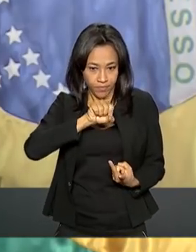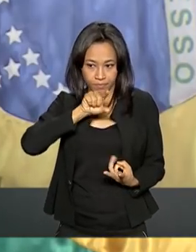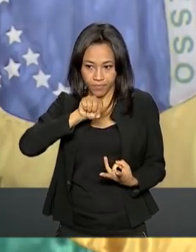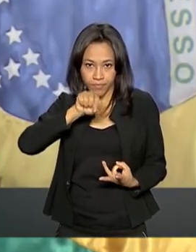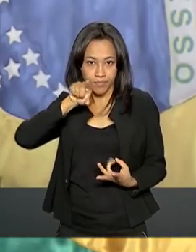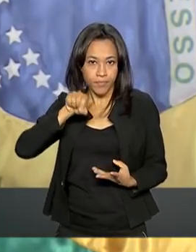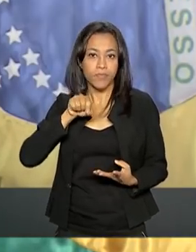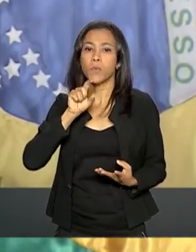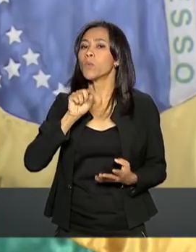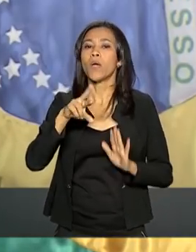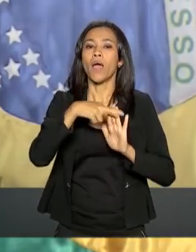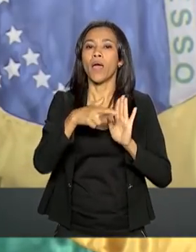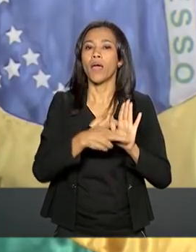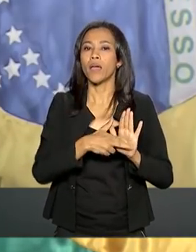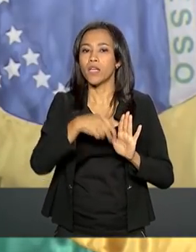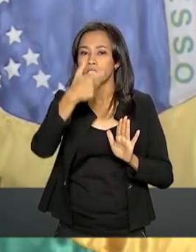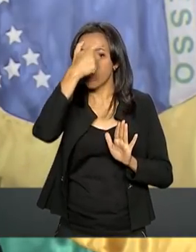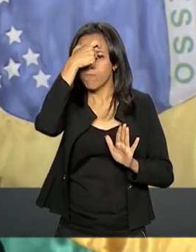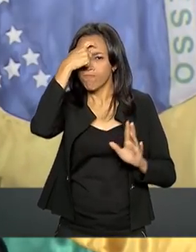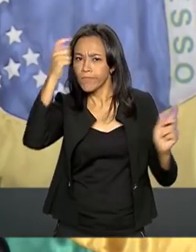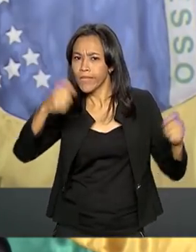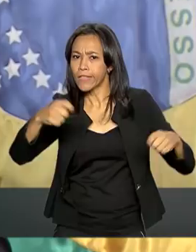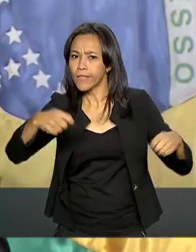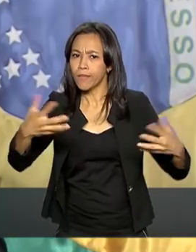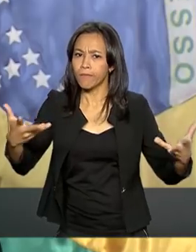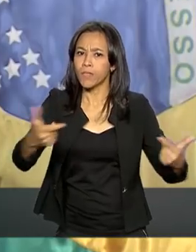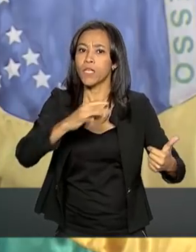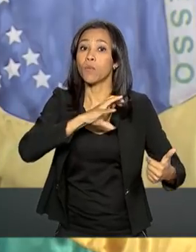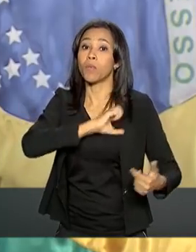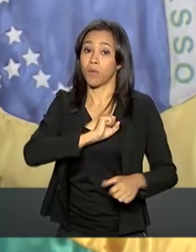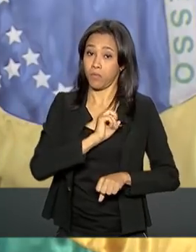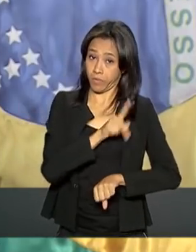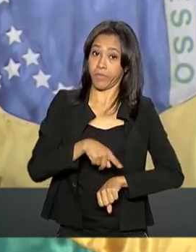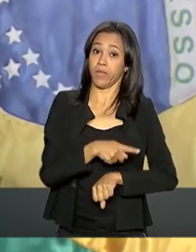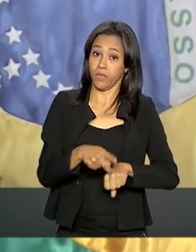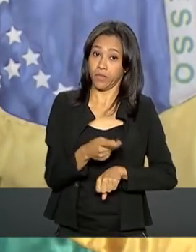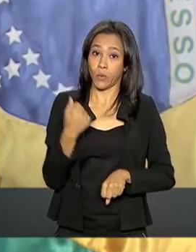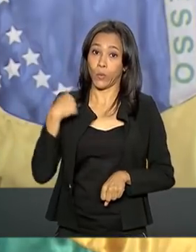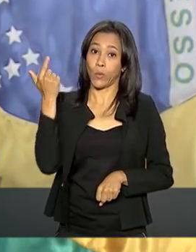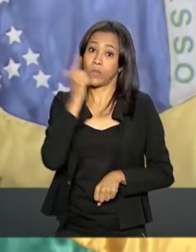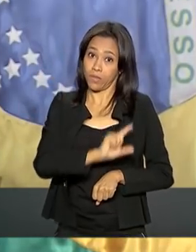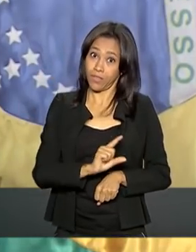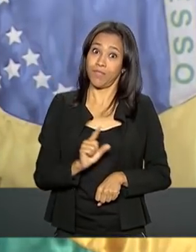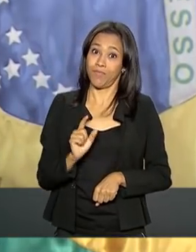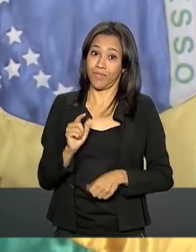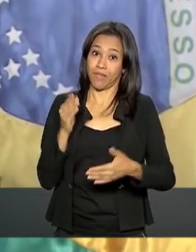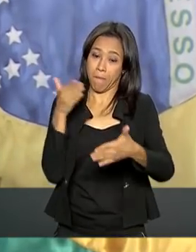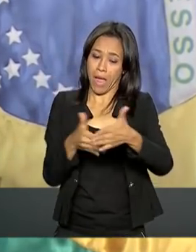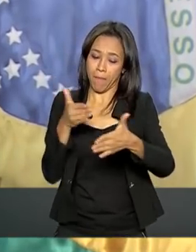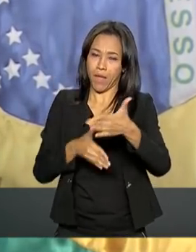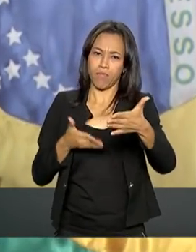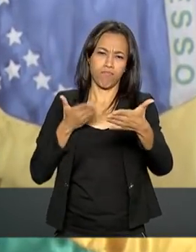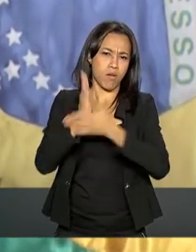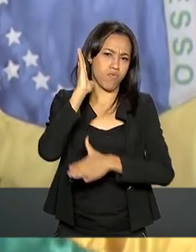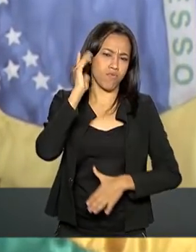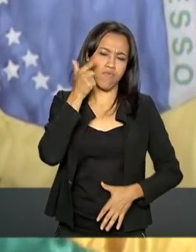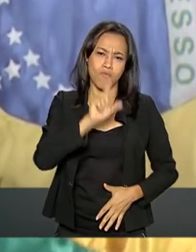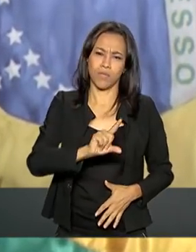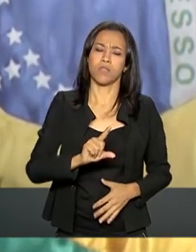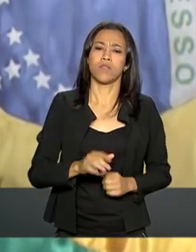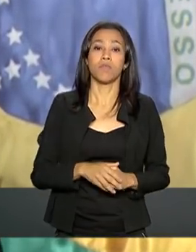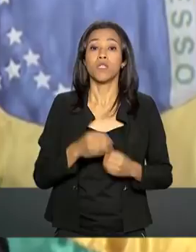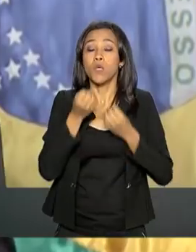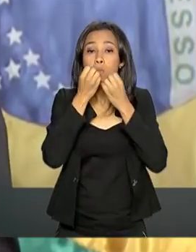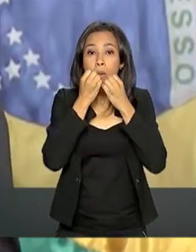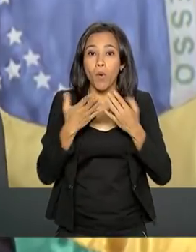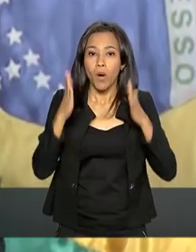critério de competência e patriotismo, conseguimos vencer aquele obstáculo e trouxemos uma boa impressão